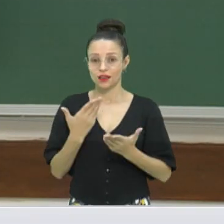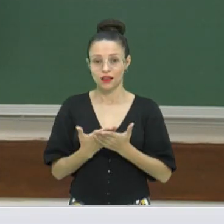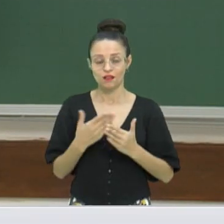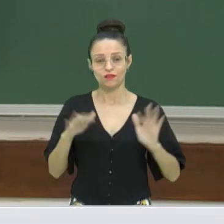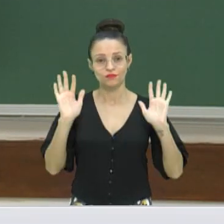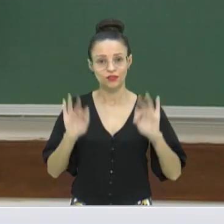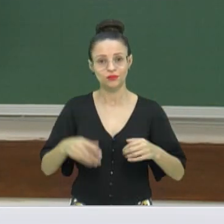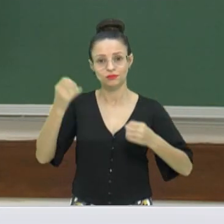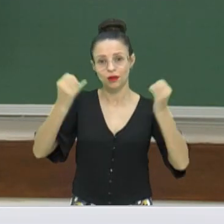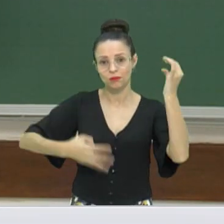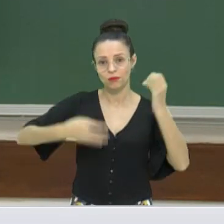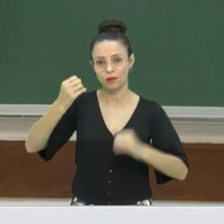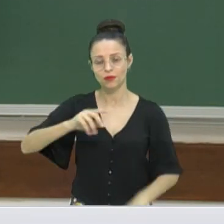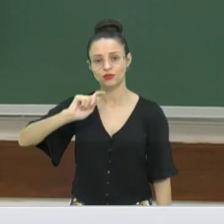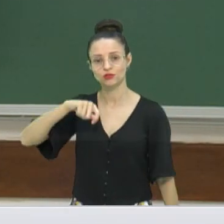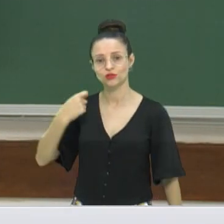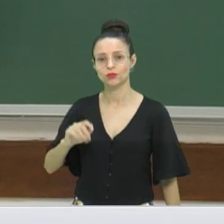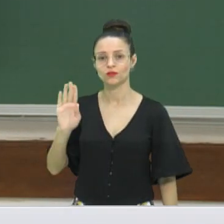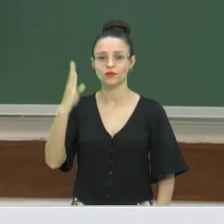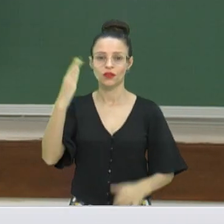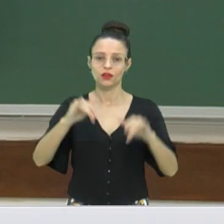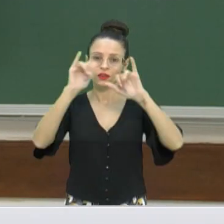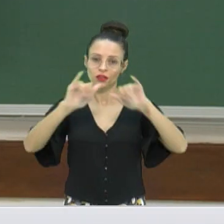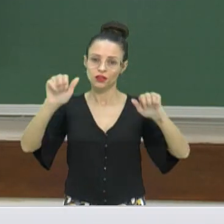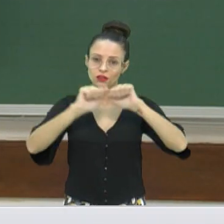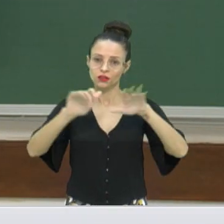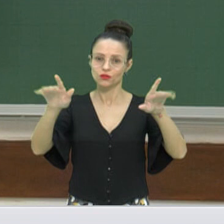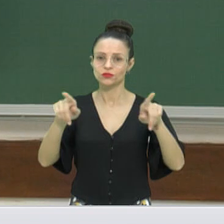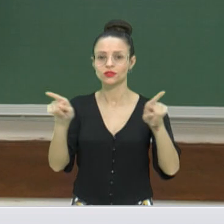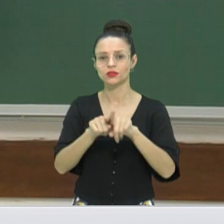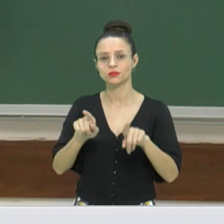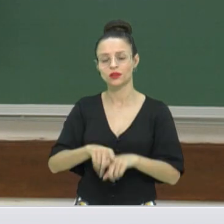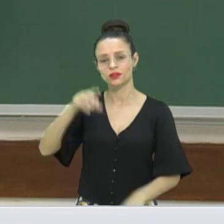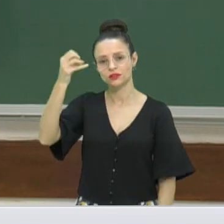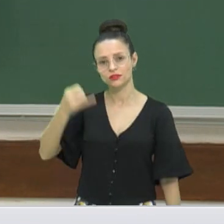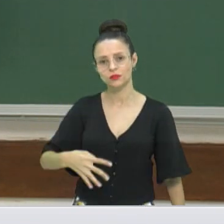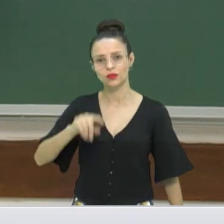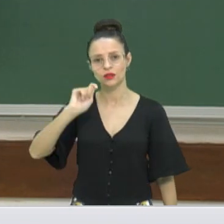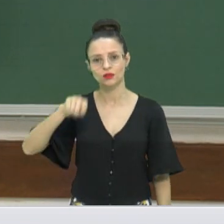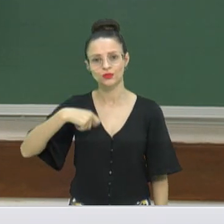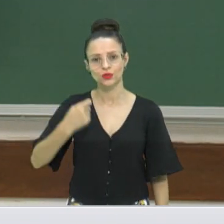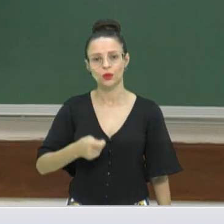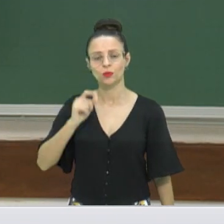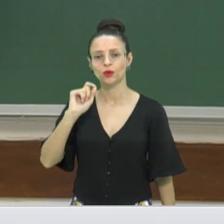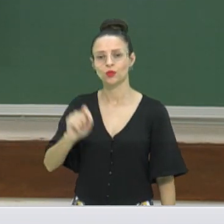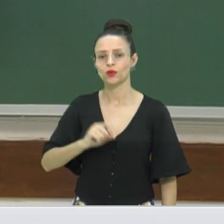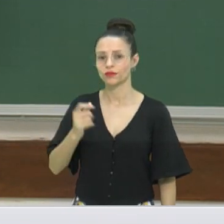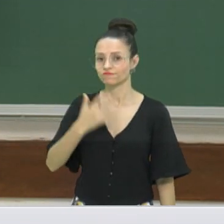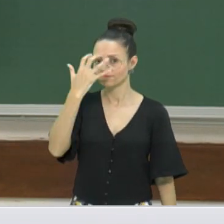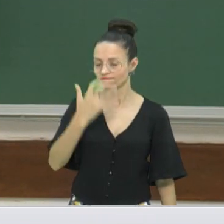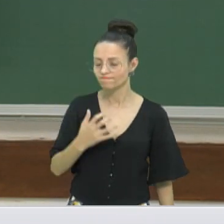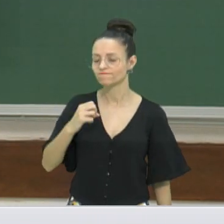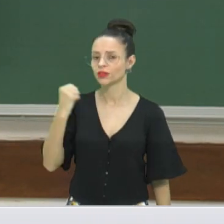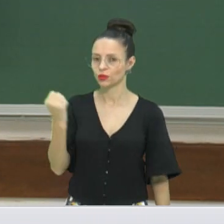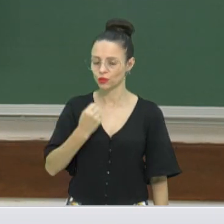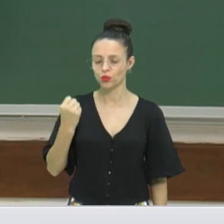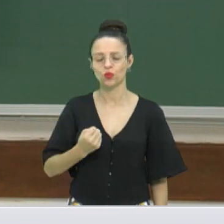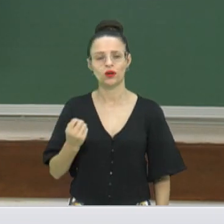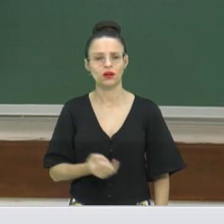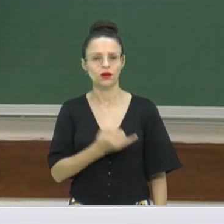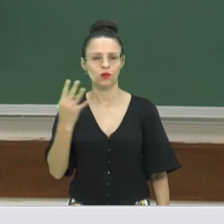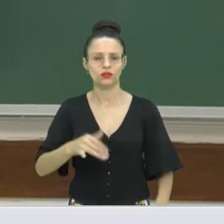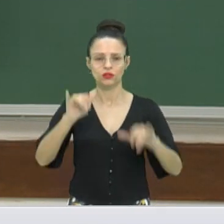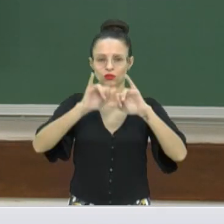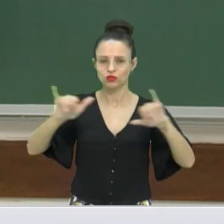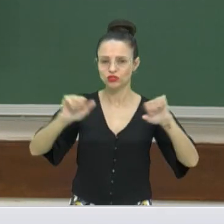hoje nós falamos sobre as fake news e falamos, inclusive, da gravidade que muitas notícias podem trazer